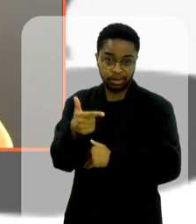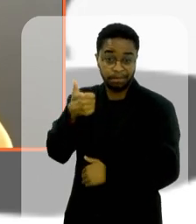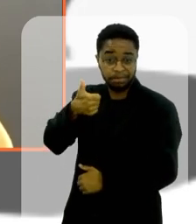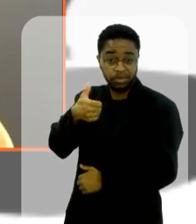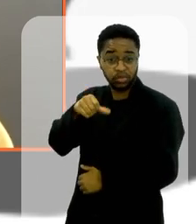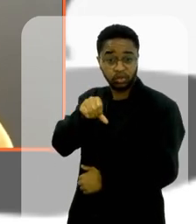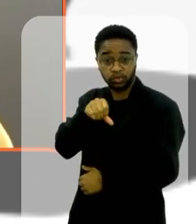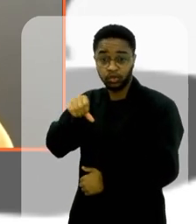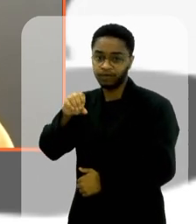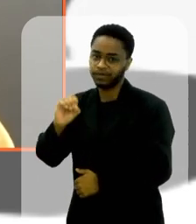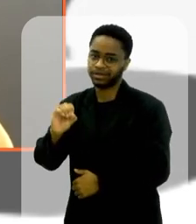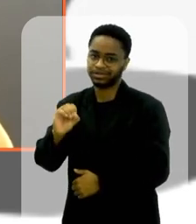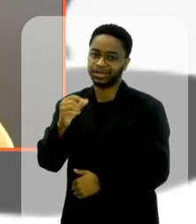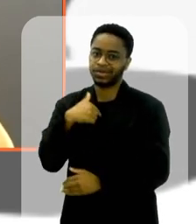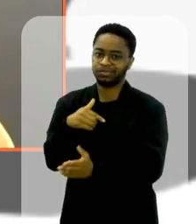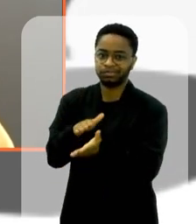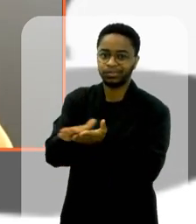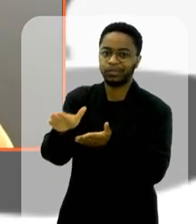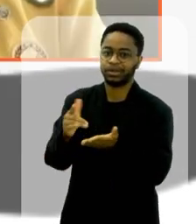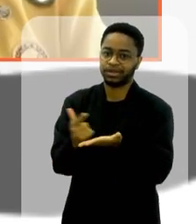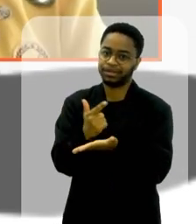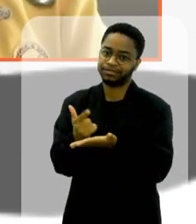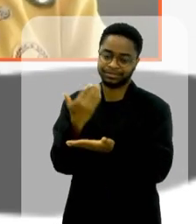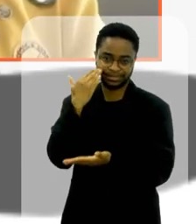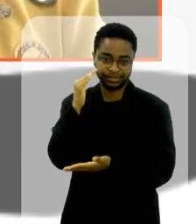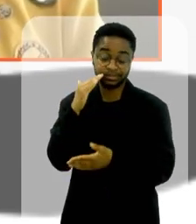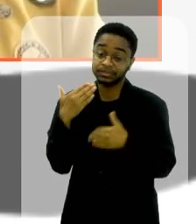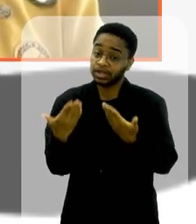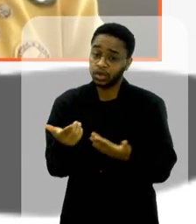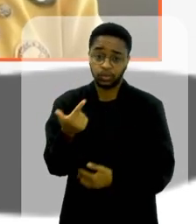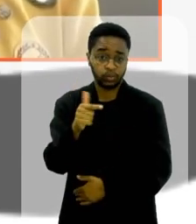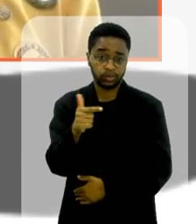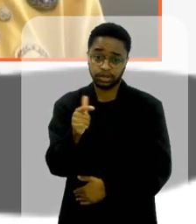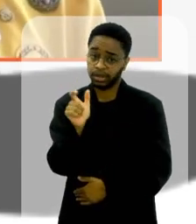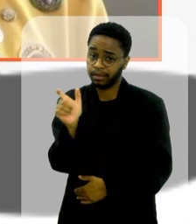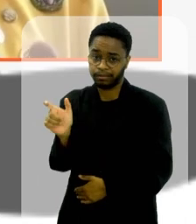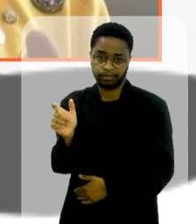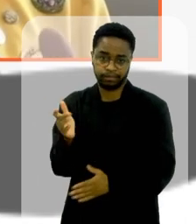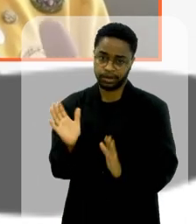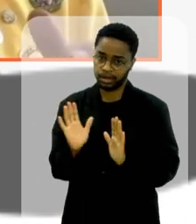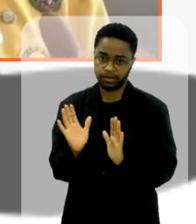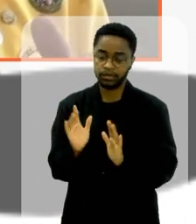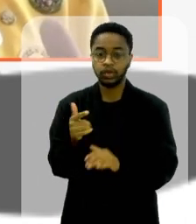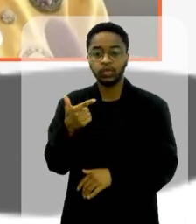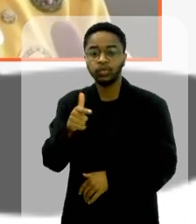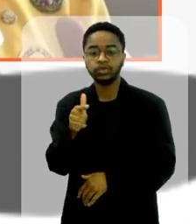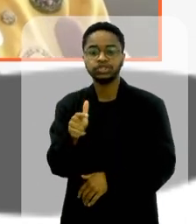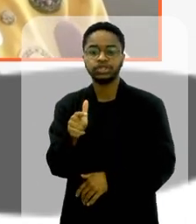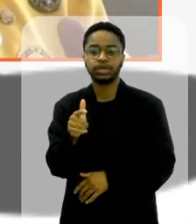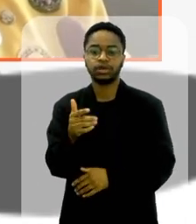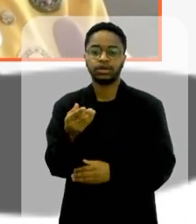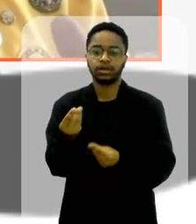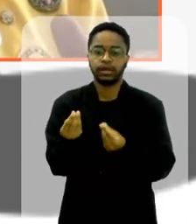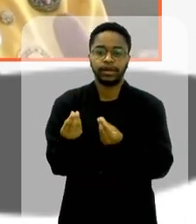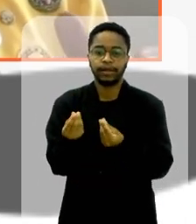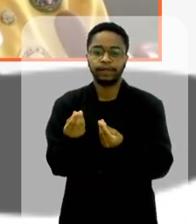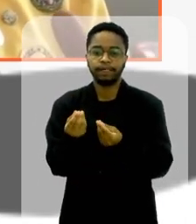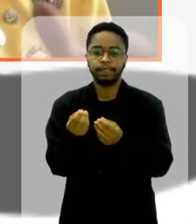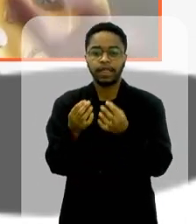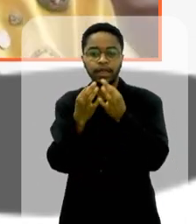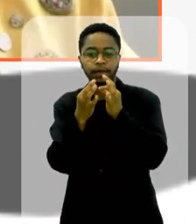que foi em 1990 que eu lancei, entende? Aí não tinha essa parte